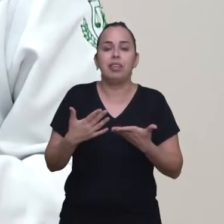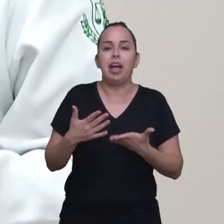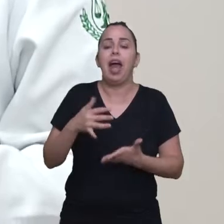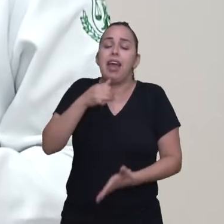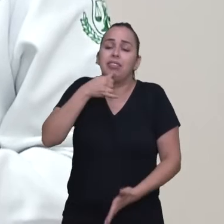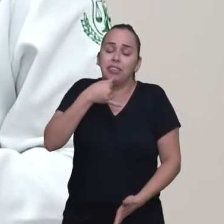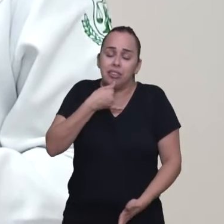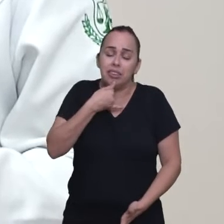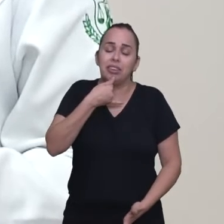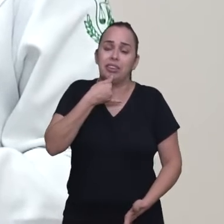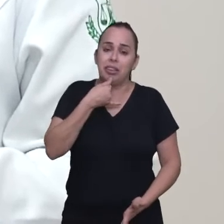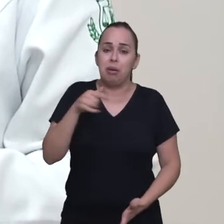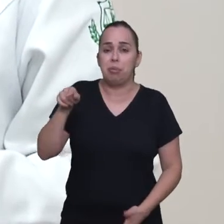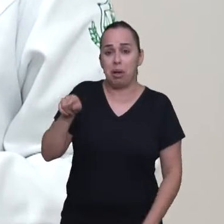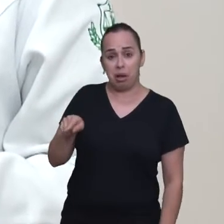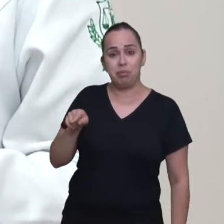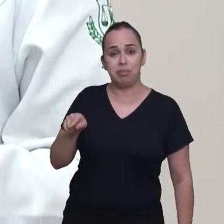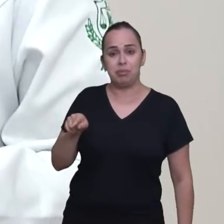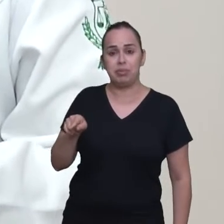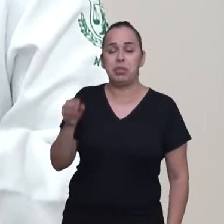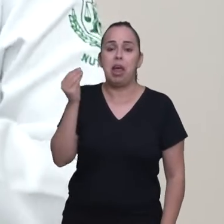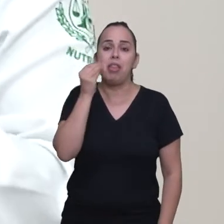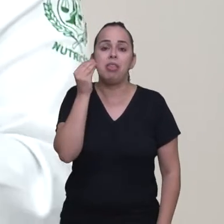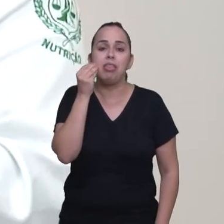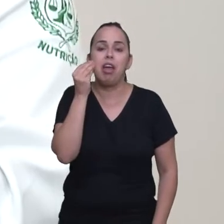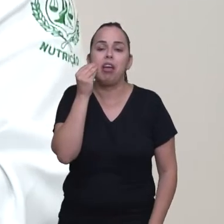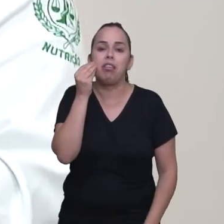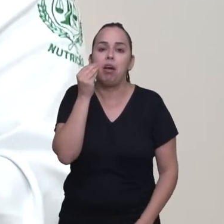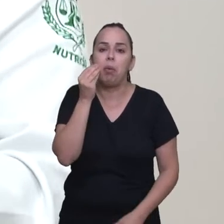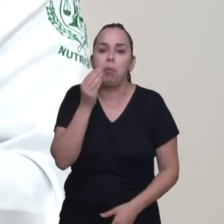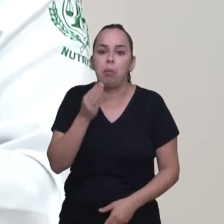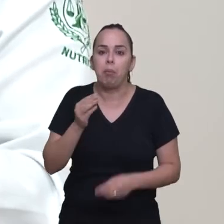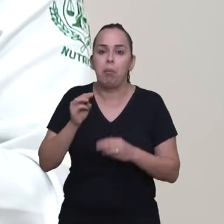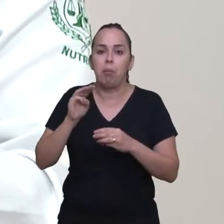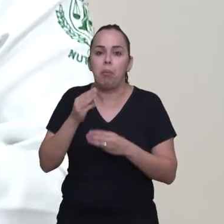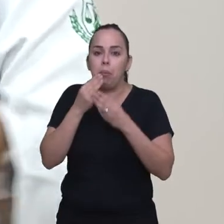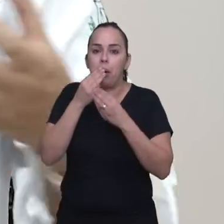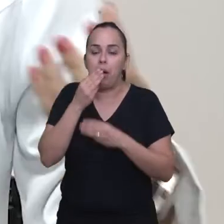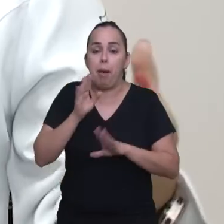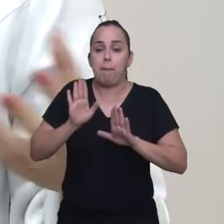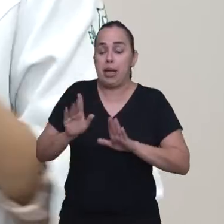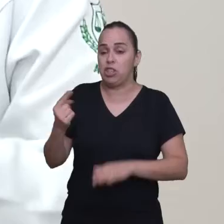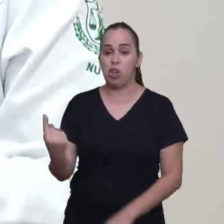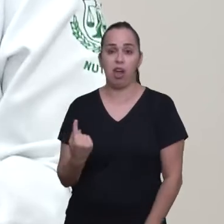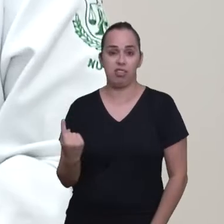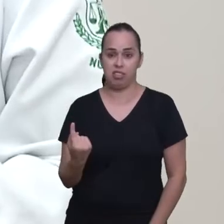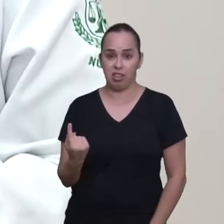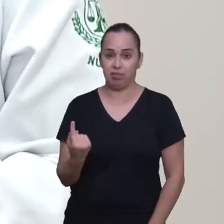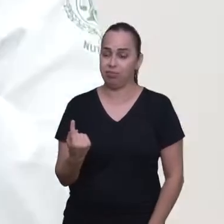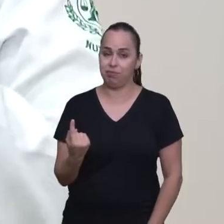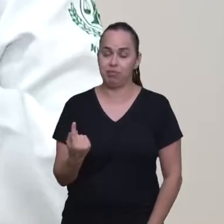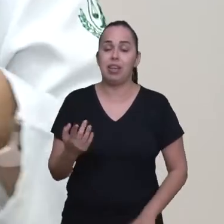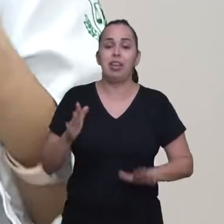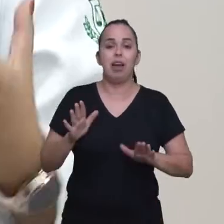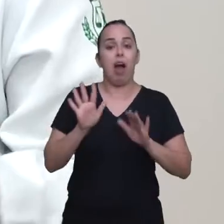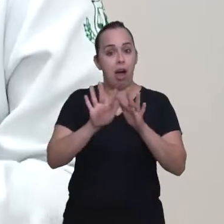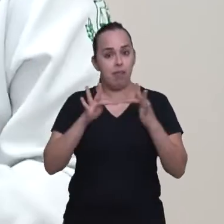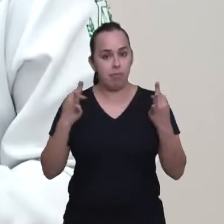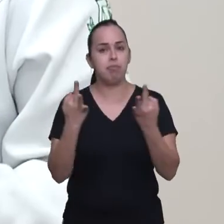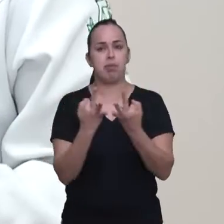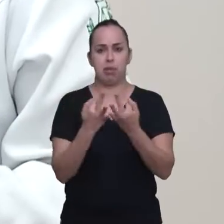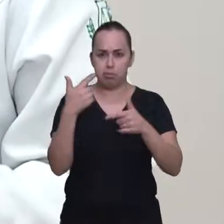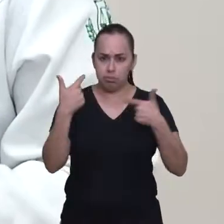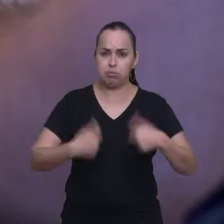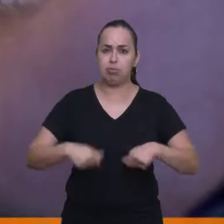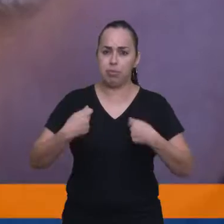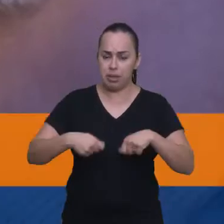meio triste, né, para a criança tentar fazer uma dieta onde ninguém está fazendo, é só ela que está fazendo. A família toda